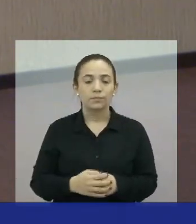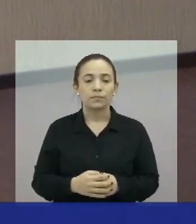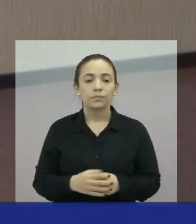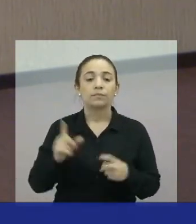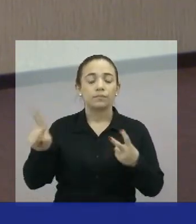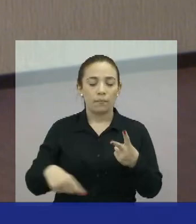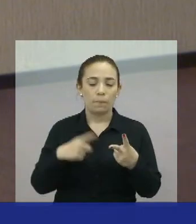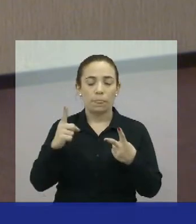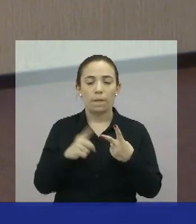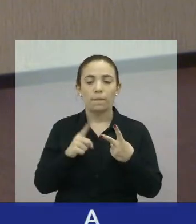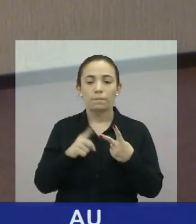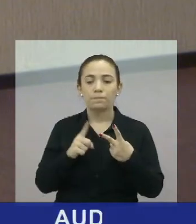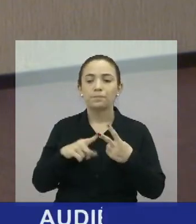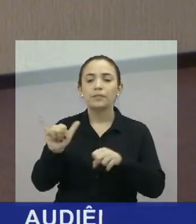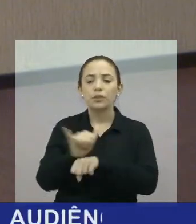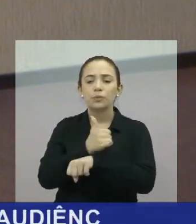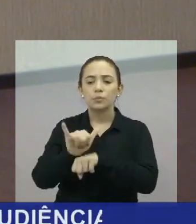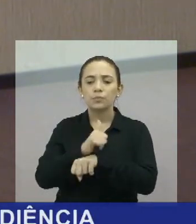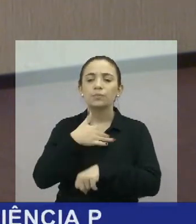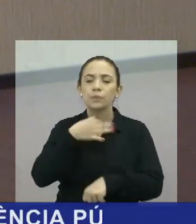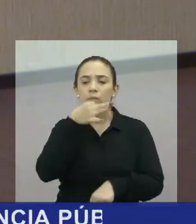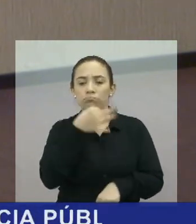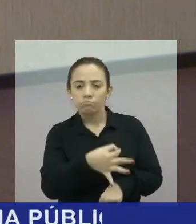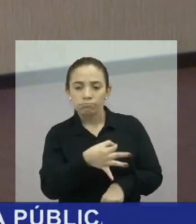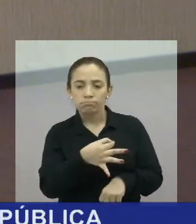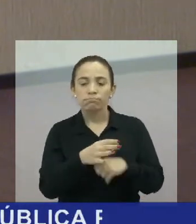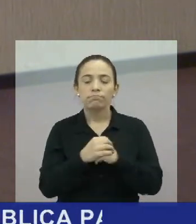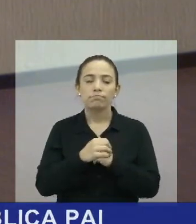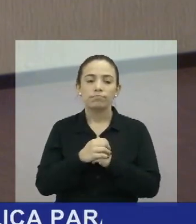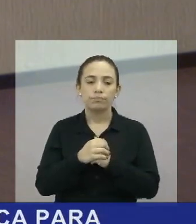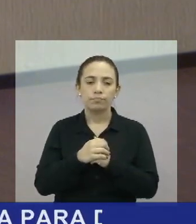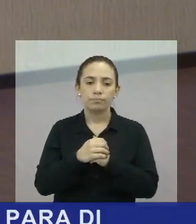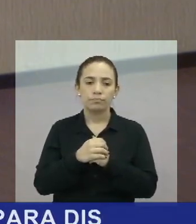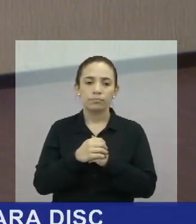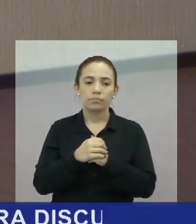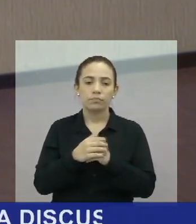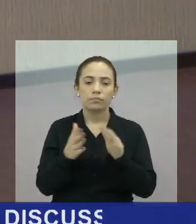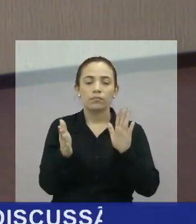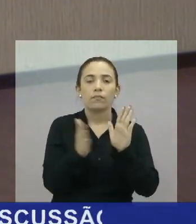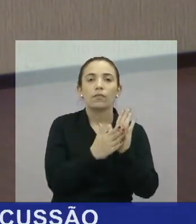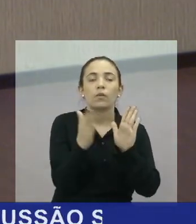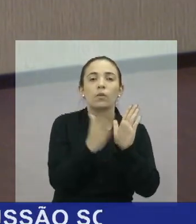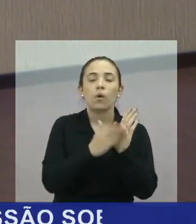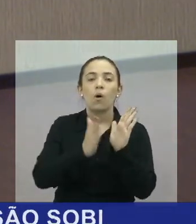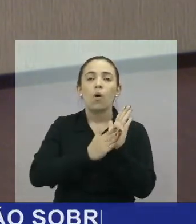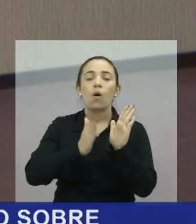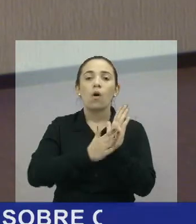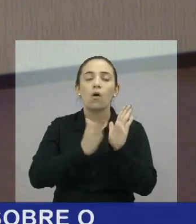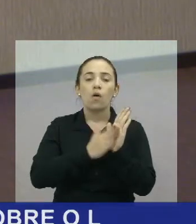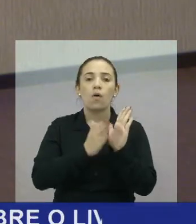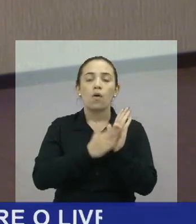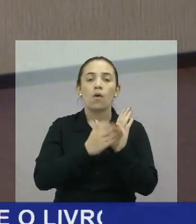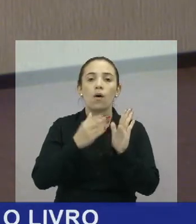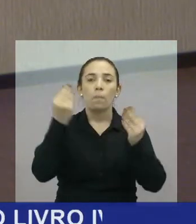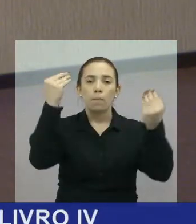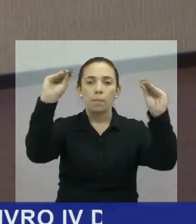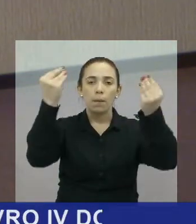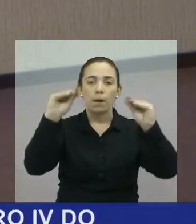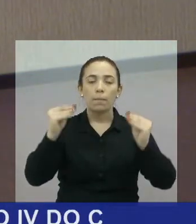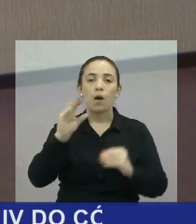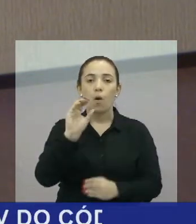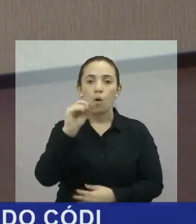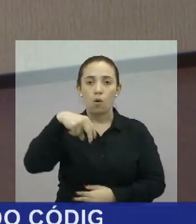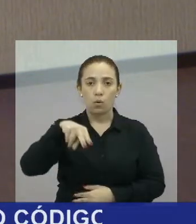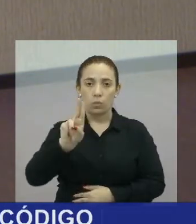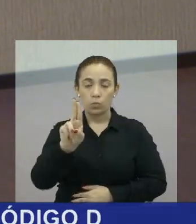segundo instrumento de contribuição é a Convenção da ONU, que está no